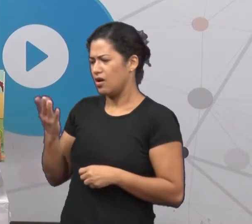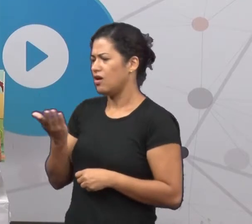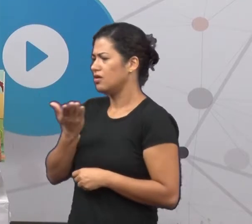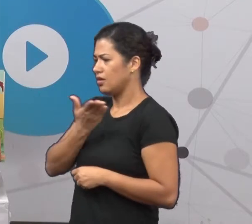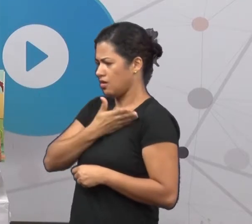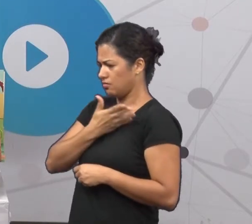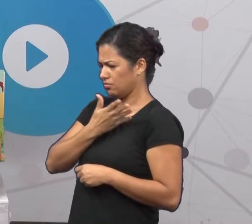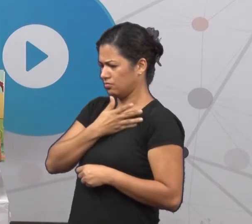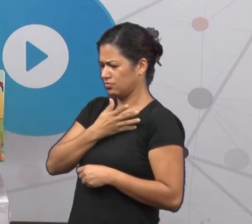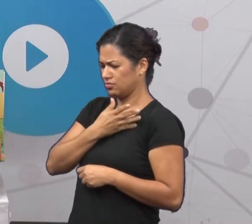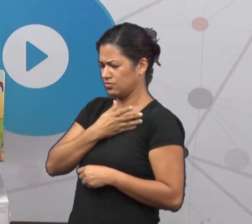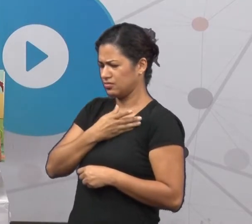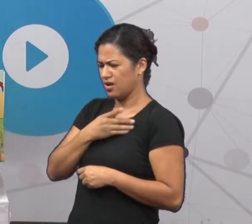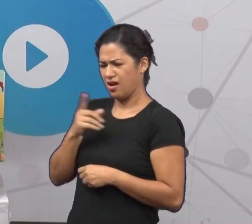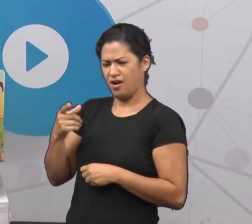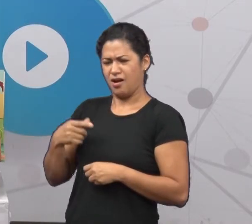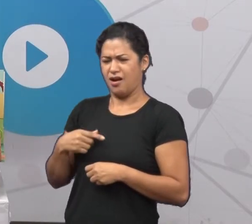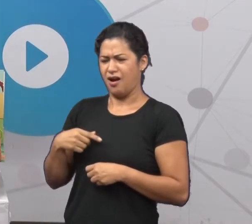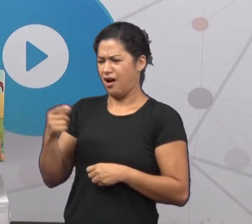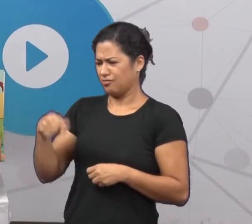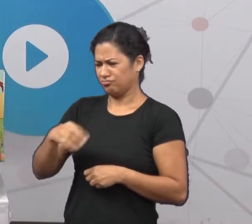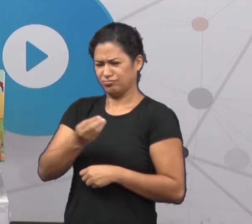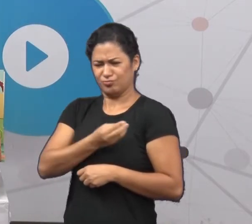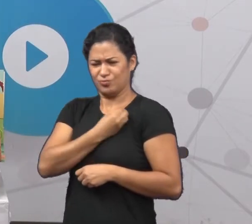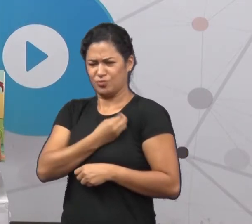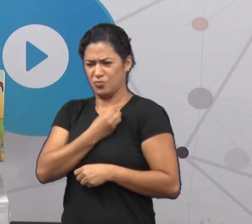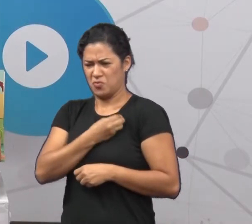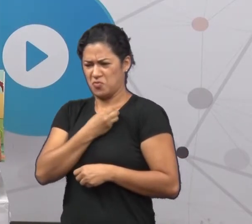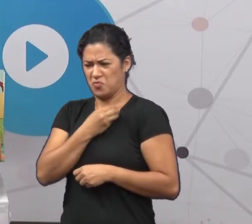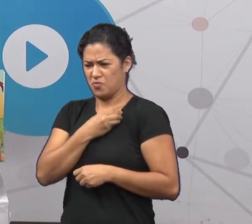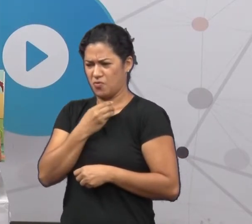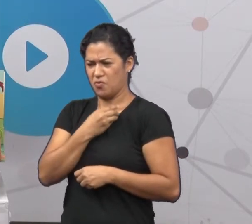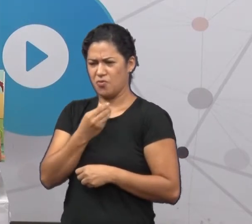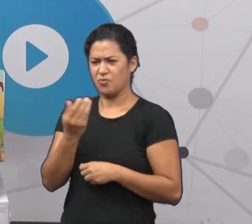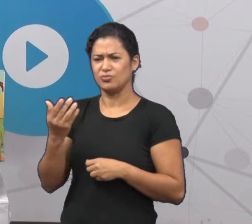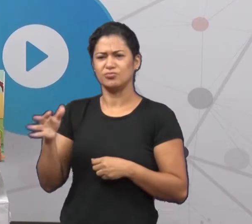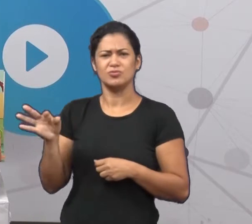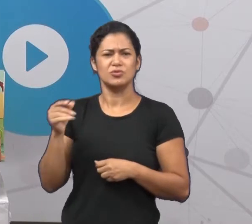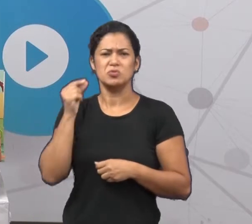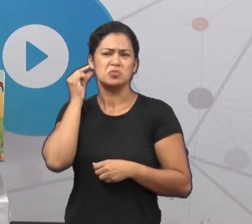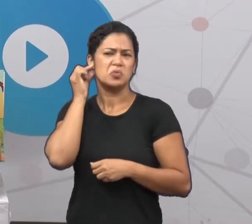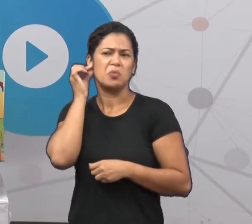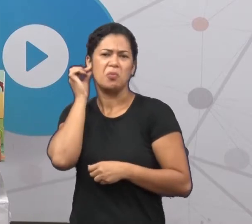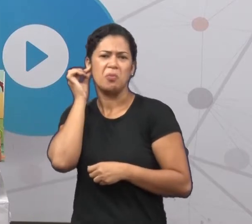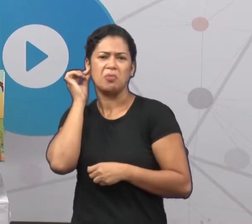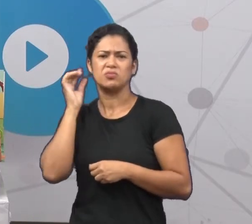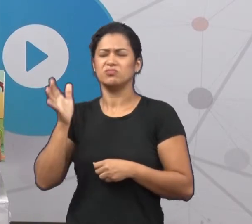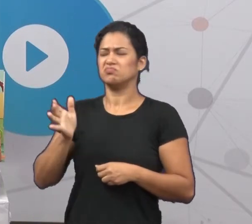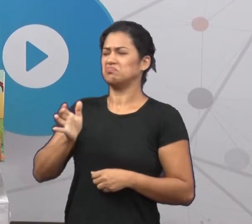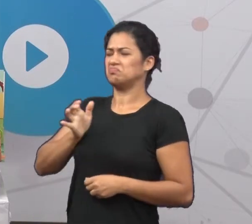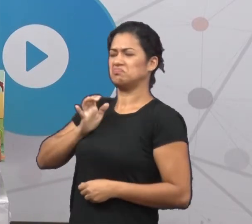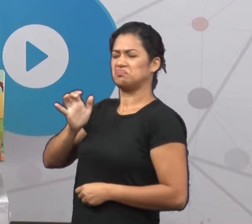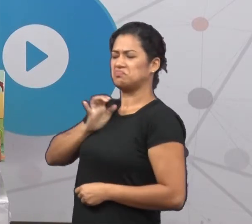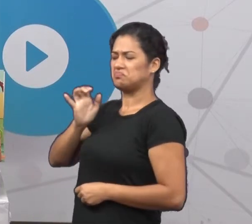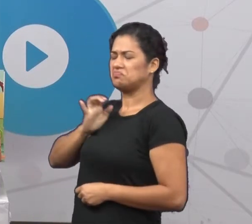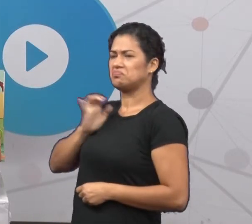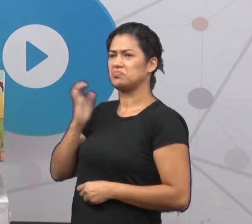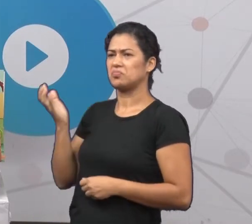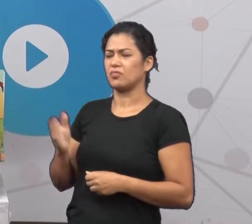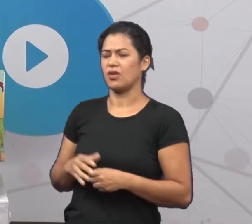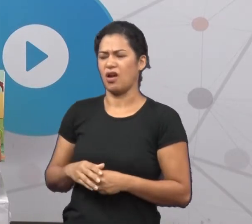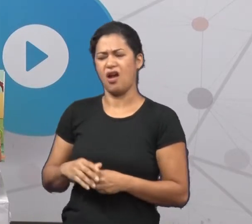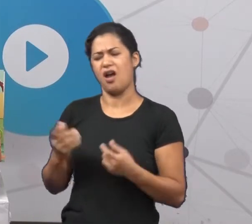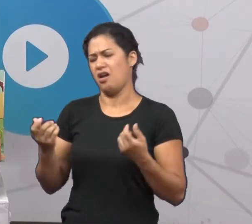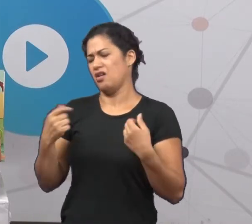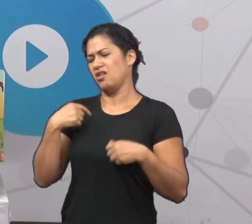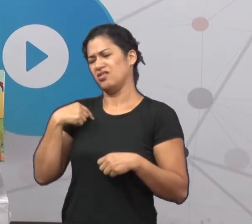vejo que levas uma vida de muito luxo aqui na cidade. Mas eu vou lhe dizer a verdade. Eu